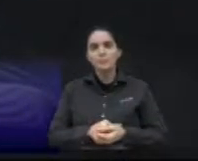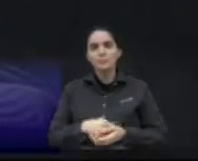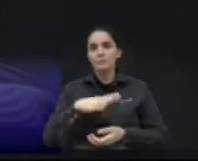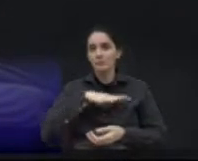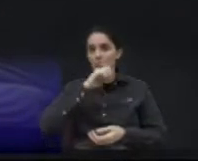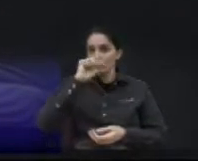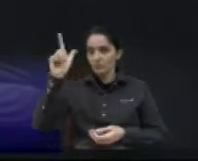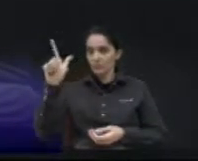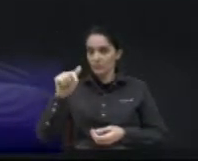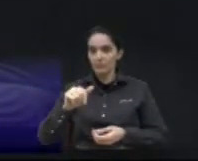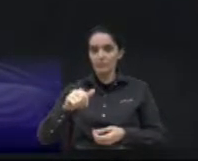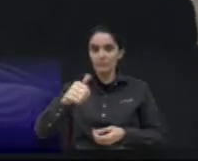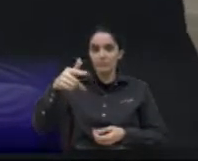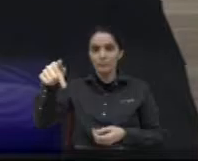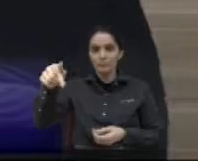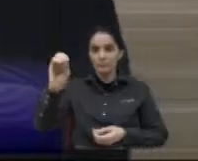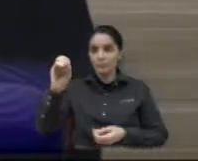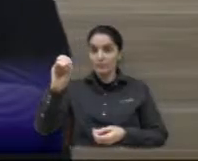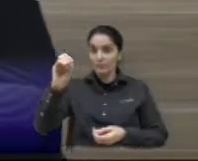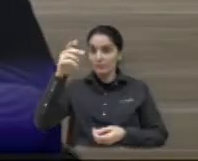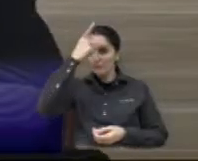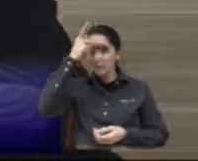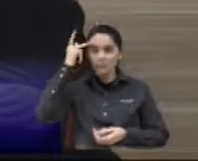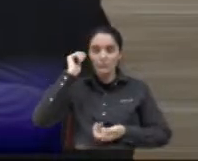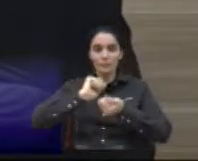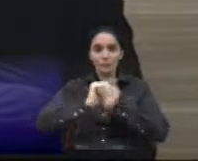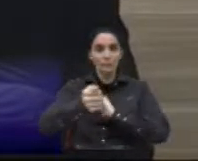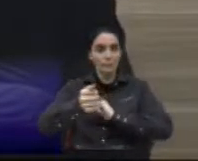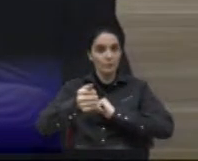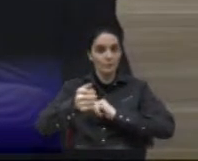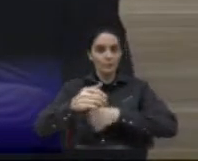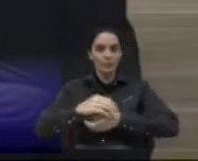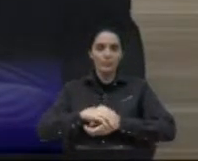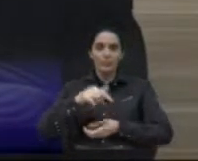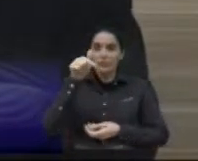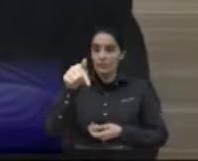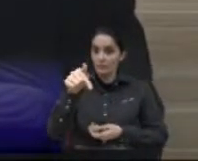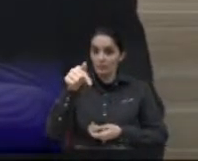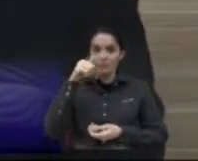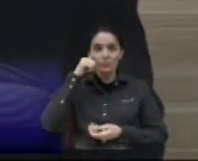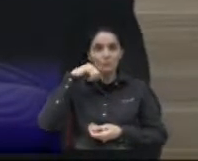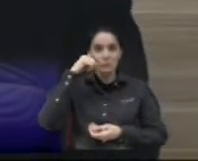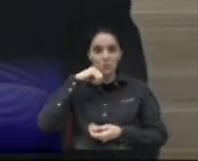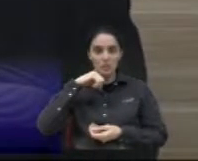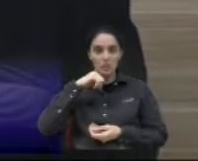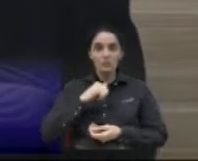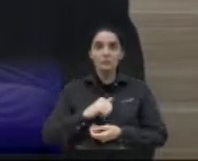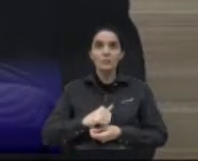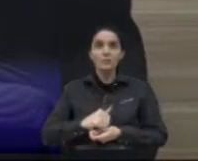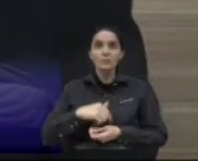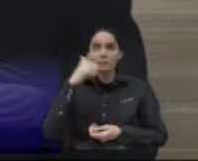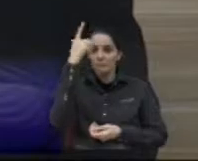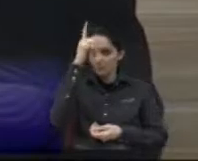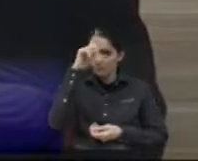são cerca de 70 atletas, senhor presidente, inclusive 7 mulheres. Eu tive a oportunidade de assistir ali